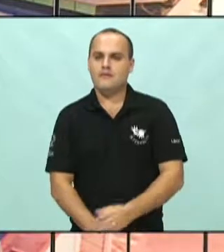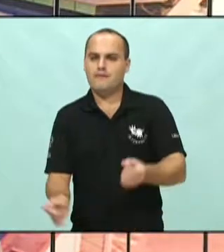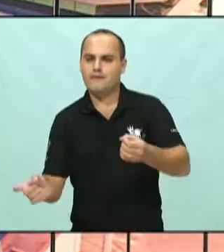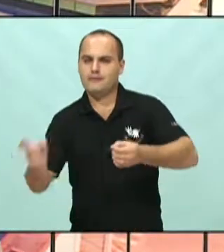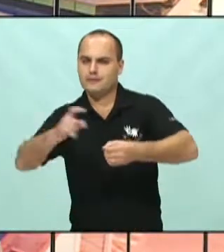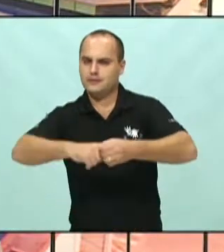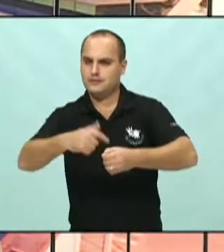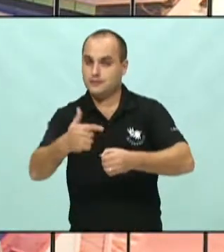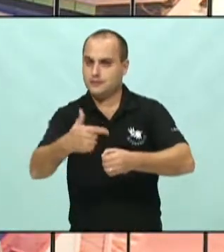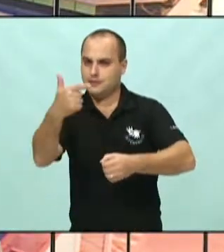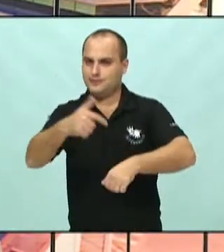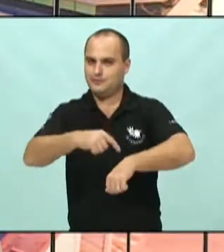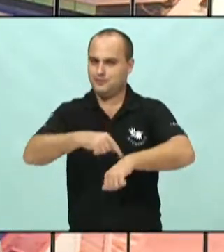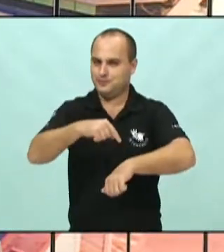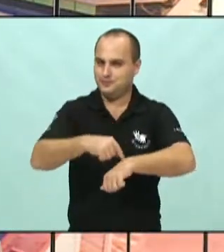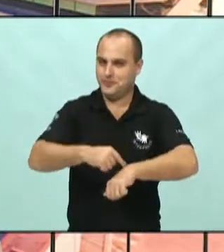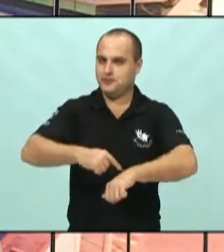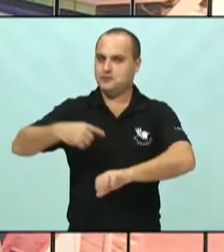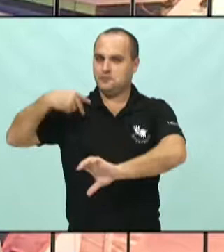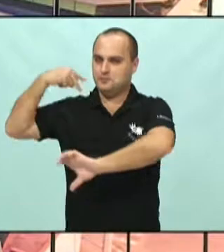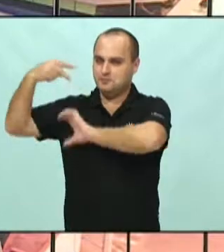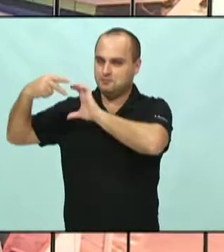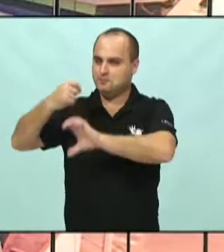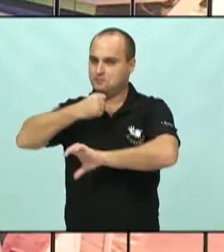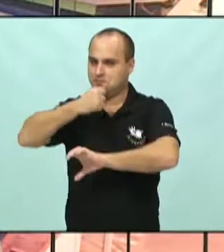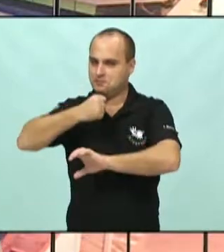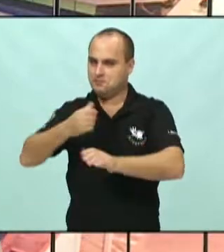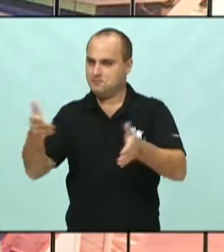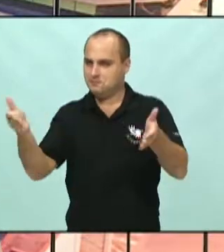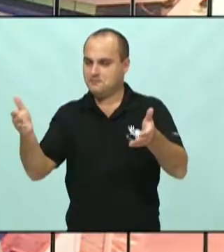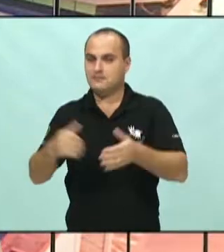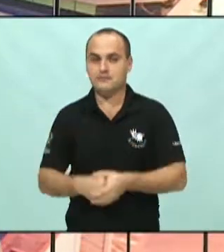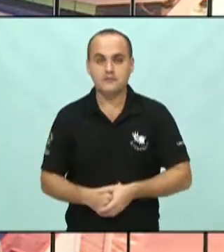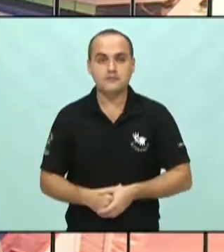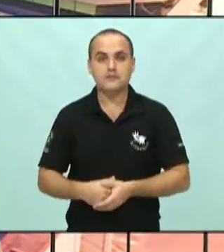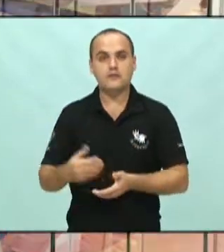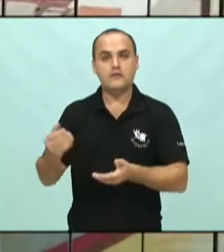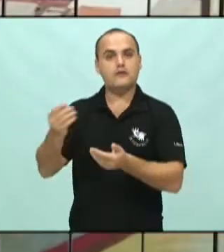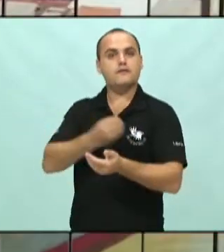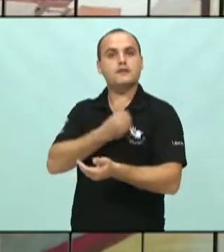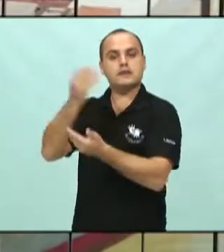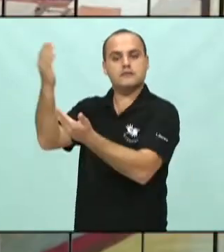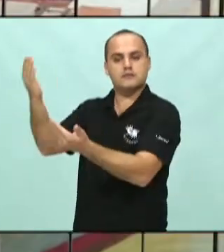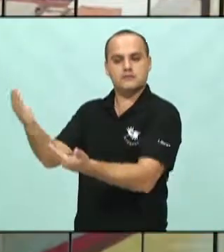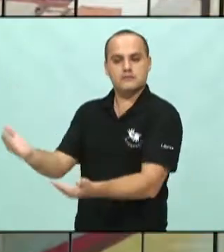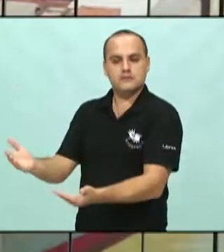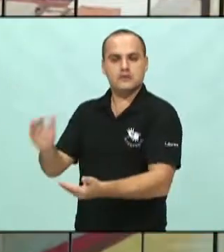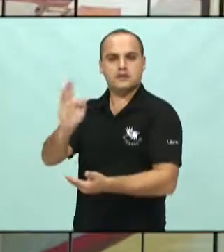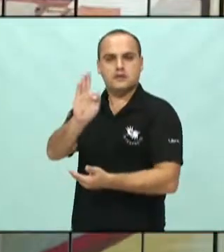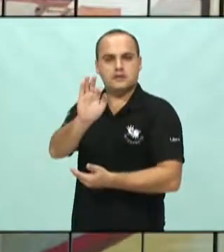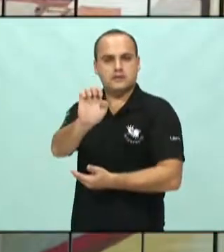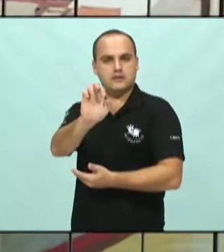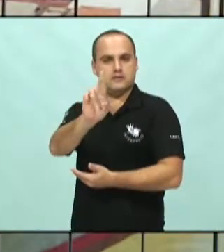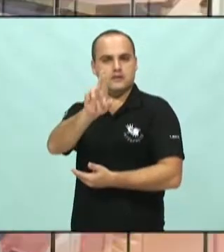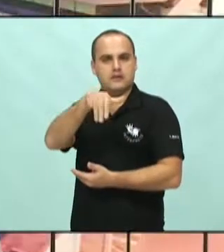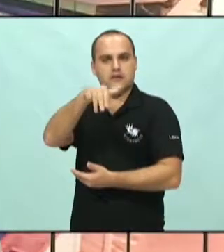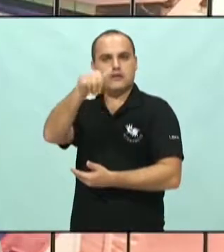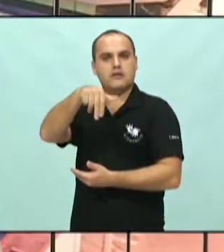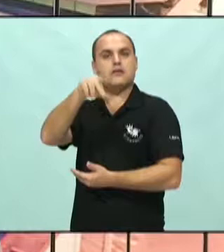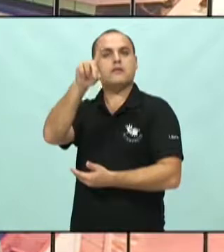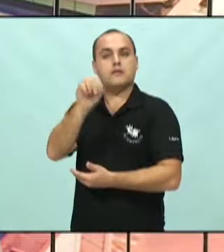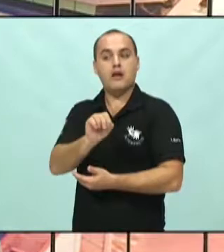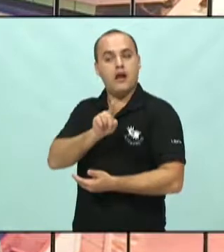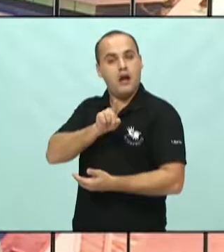Voltamos com o segundo bloco do Câmara Aberta. Hoje está conosco o jornalista Fernando Alessio, ele que é o autor do